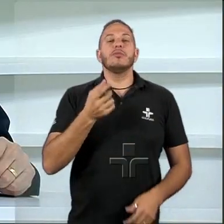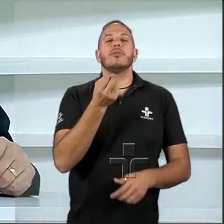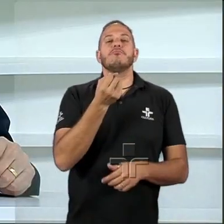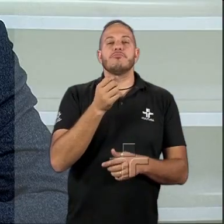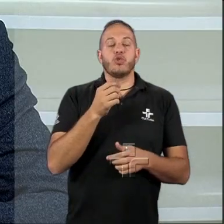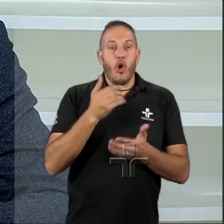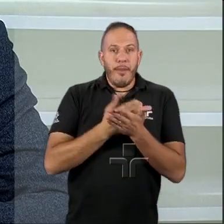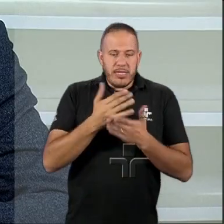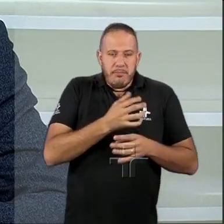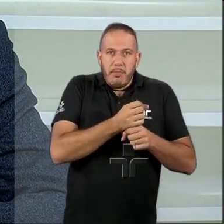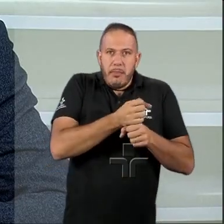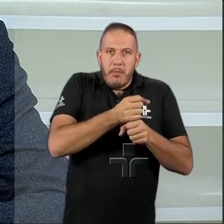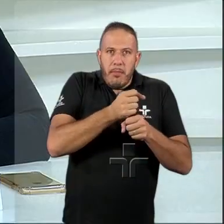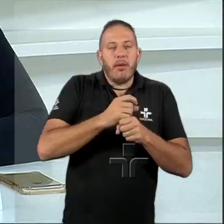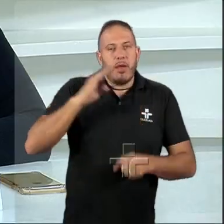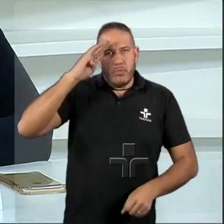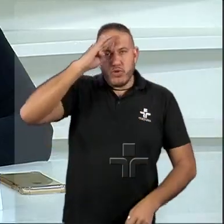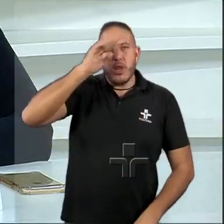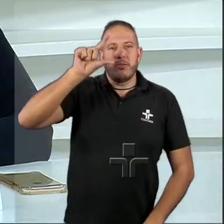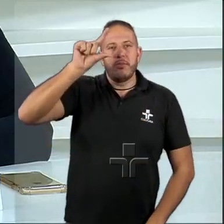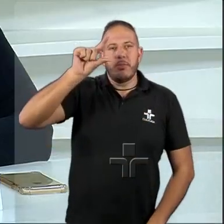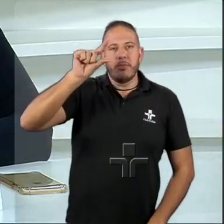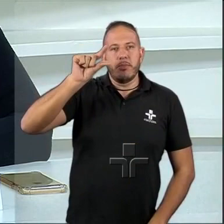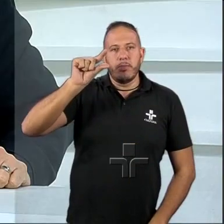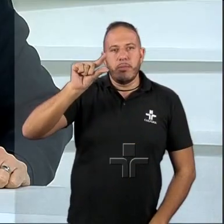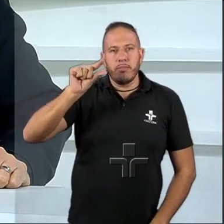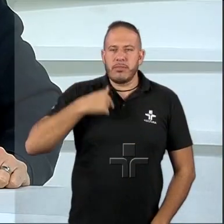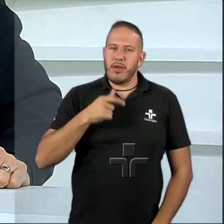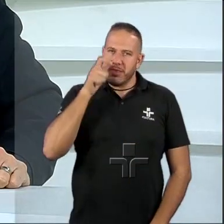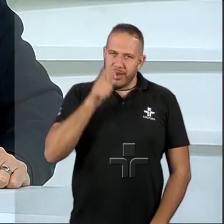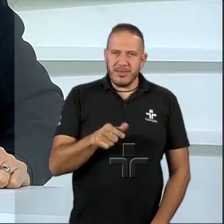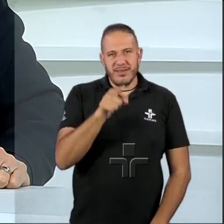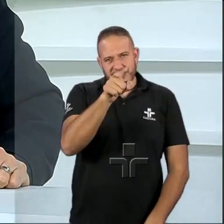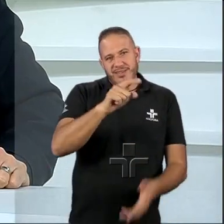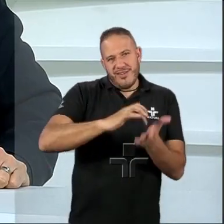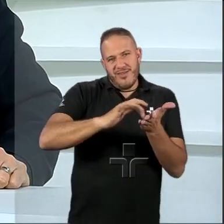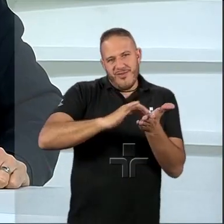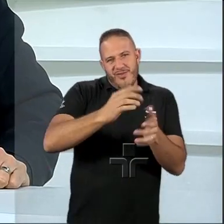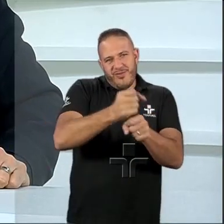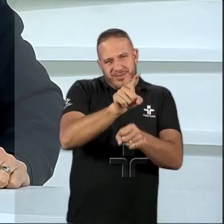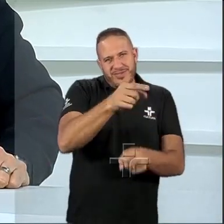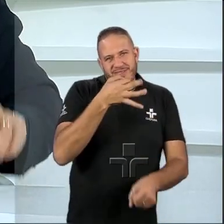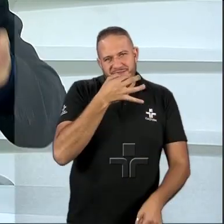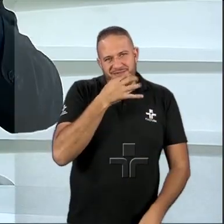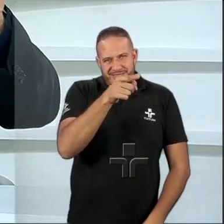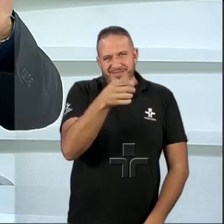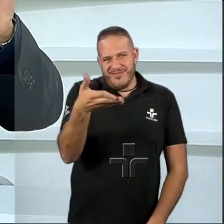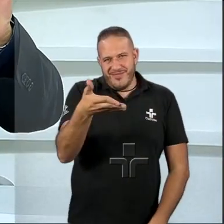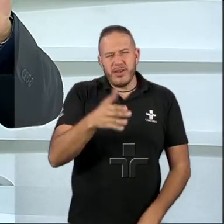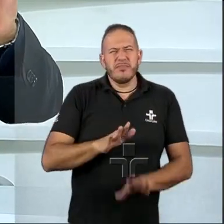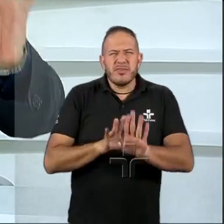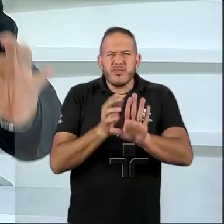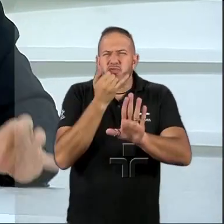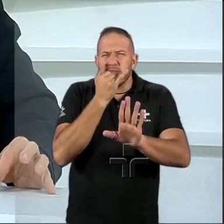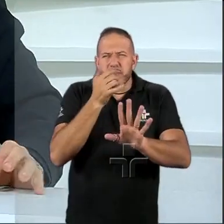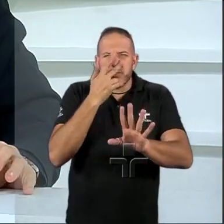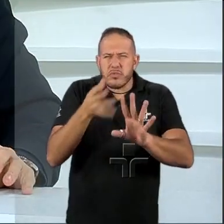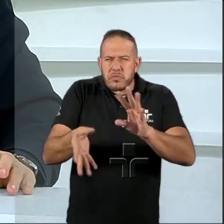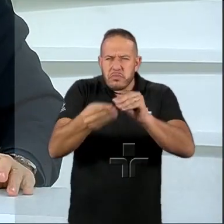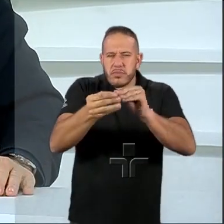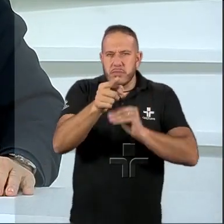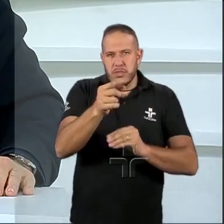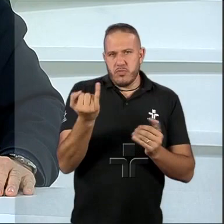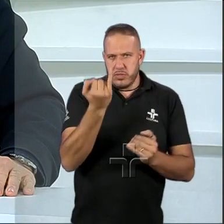vai caindo. É uma coisa interessante, que acho que tem a ver com essa conta que você está exatamente mencionando. Agora, me deixa eu só falar um negócio que eu acho que é